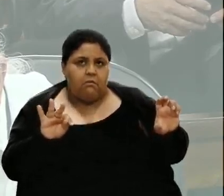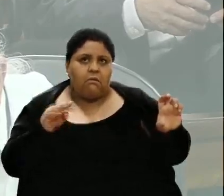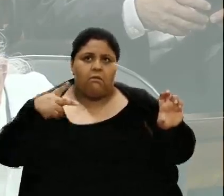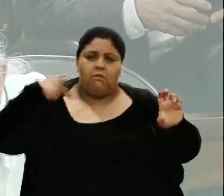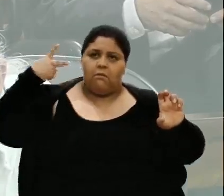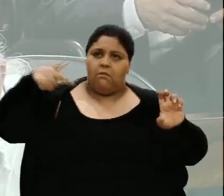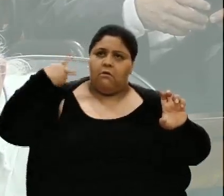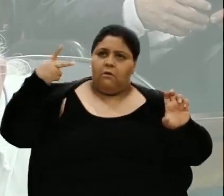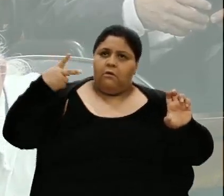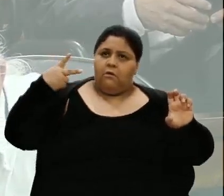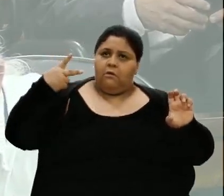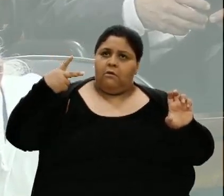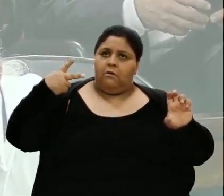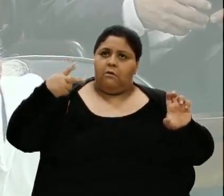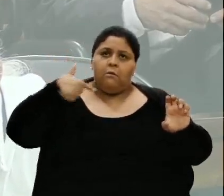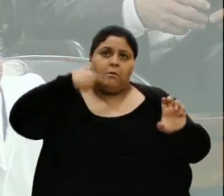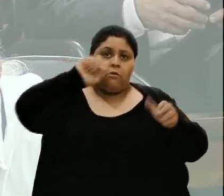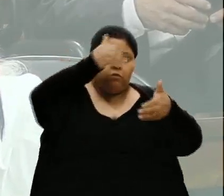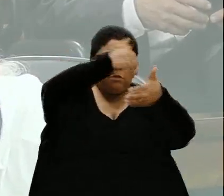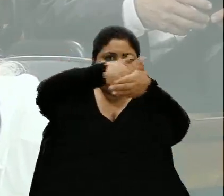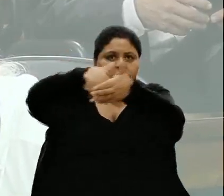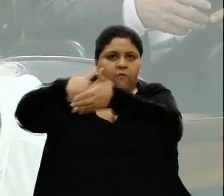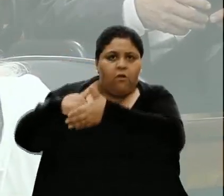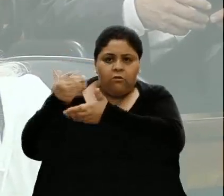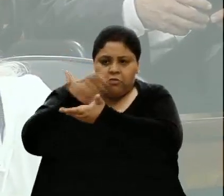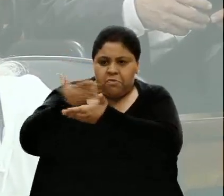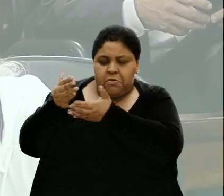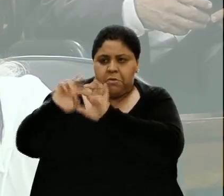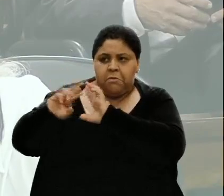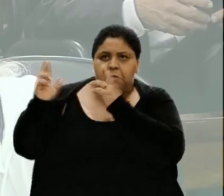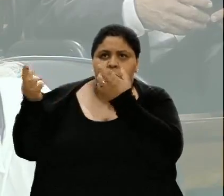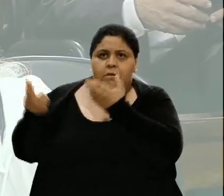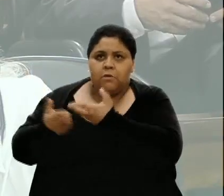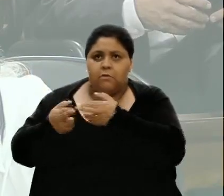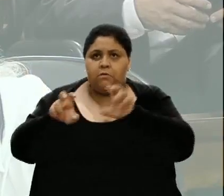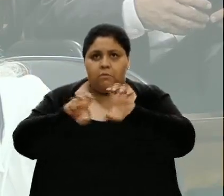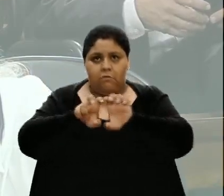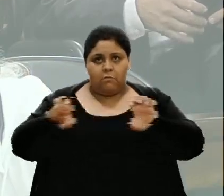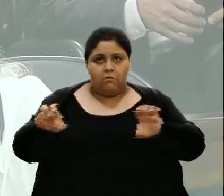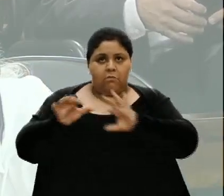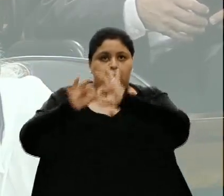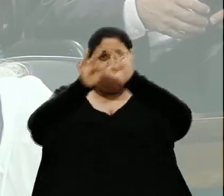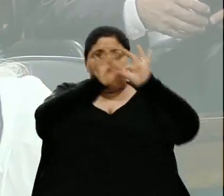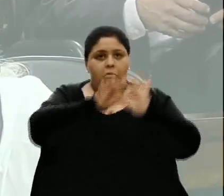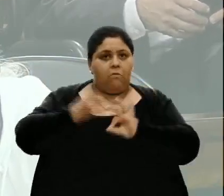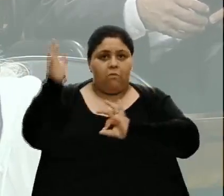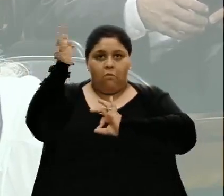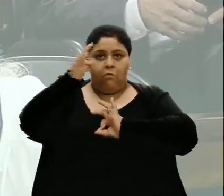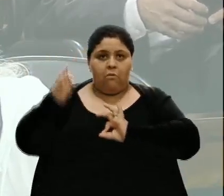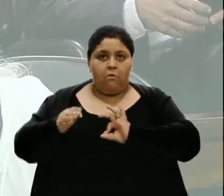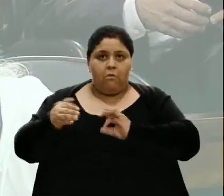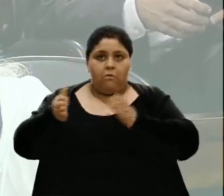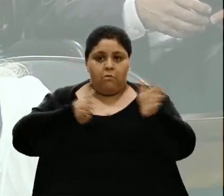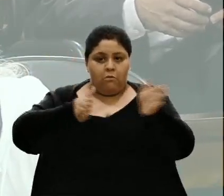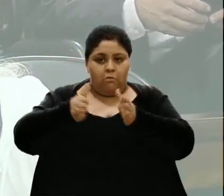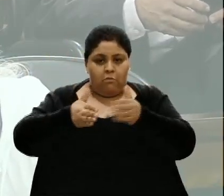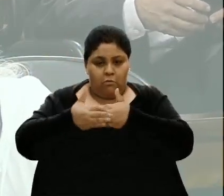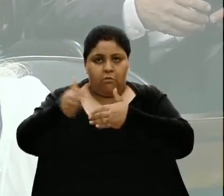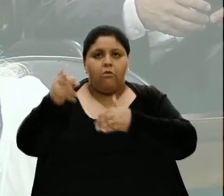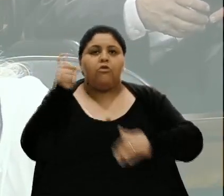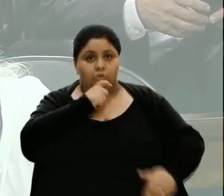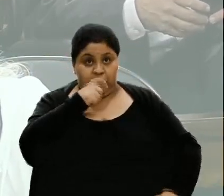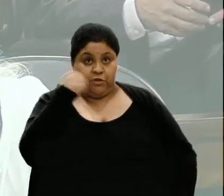vereadores que para conseguir votos, estavam contando votos no início da sessão, a bancada do União Brasil para a gente prorrogar esse projeto. Estou mentindo,